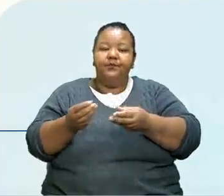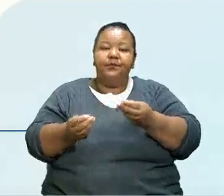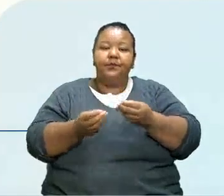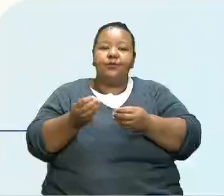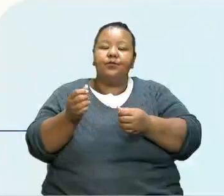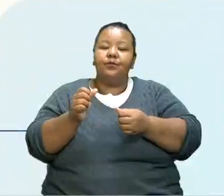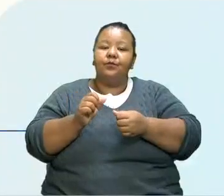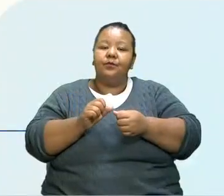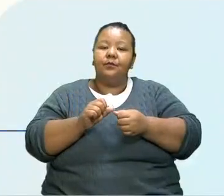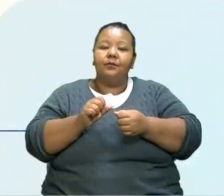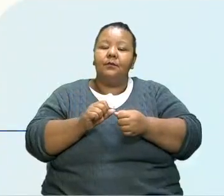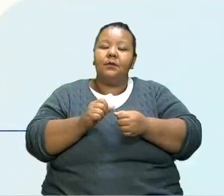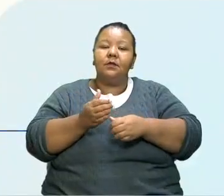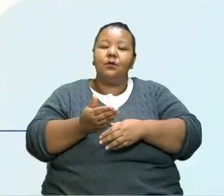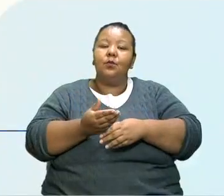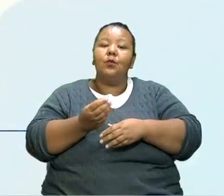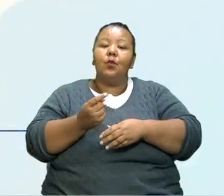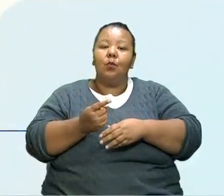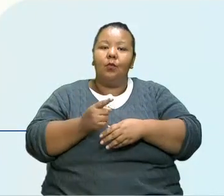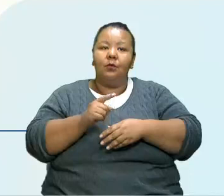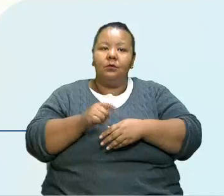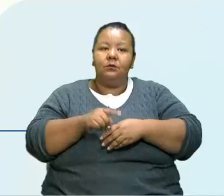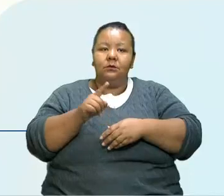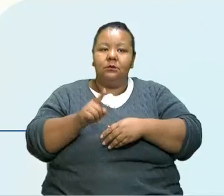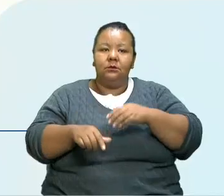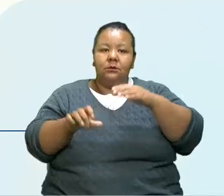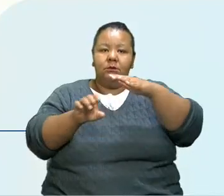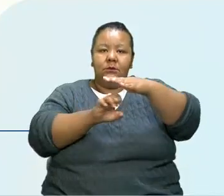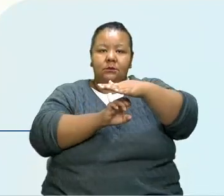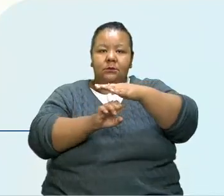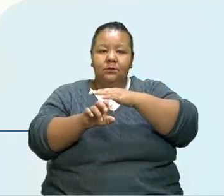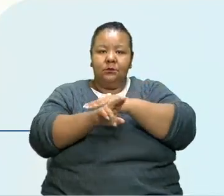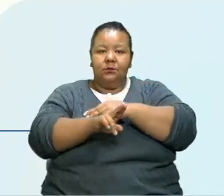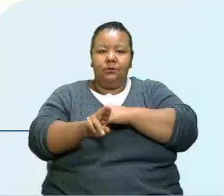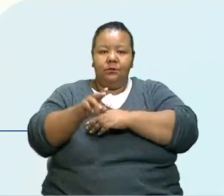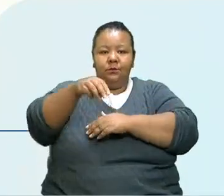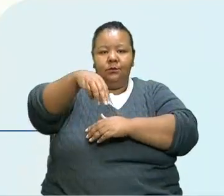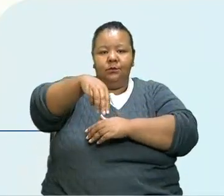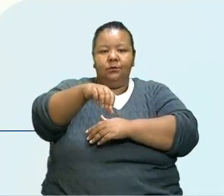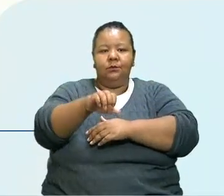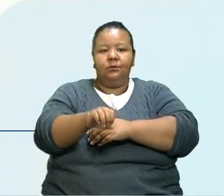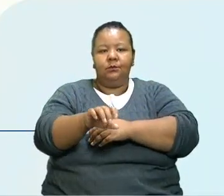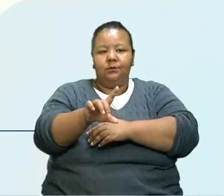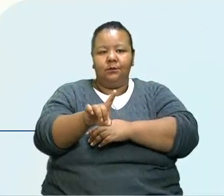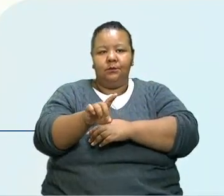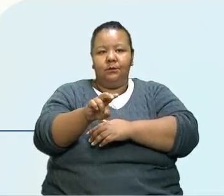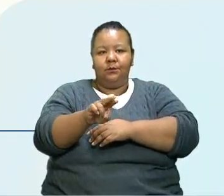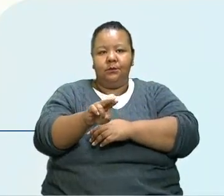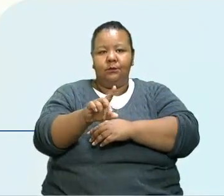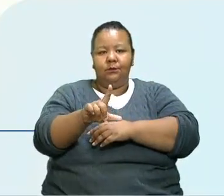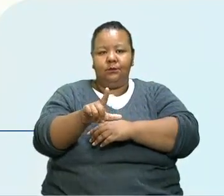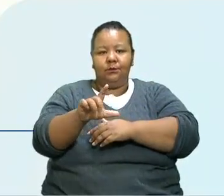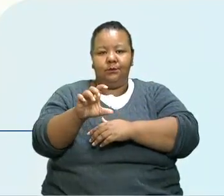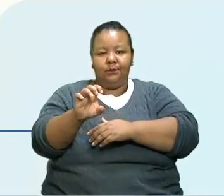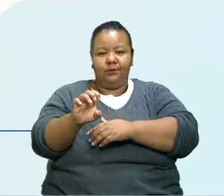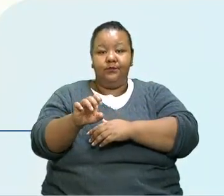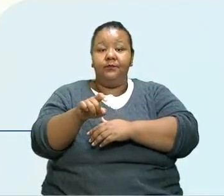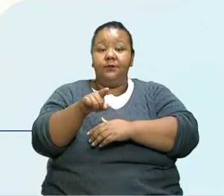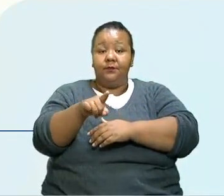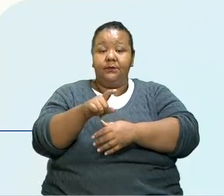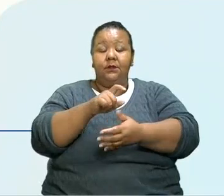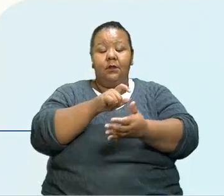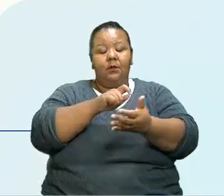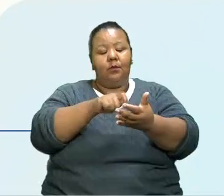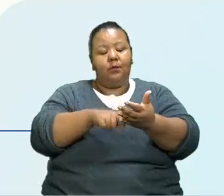vamos fazer tudo isso? Através da empresa Module. Você foi contratado recentemente para assumir o cargo